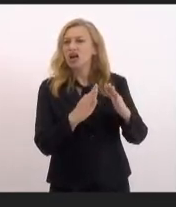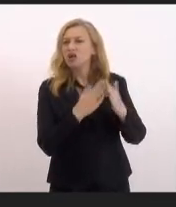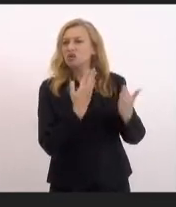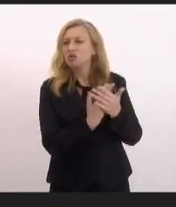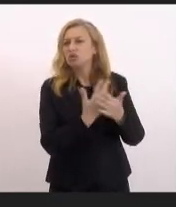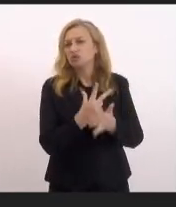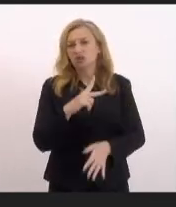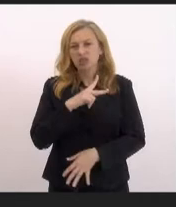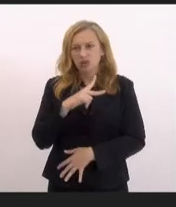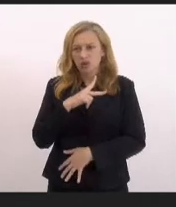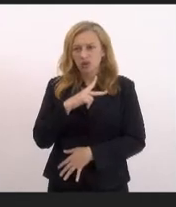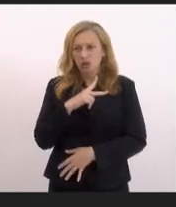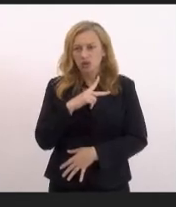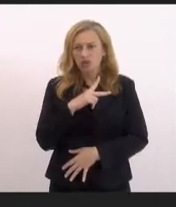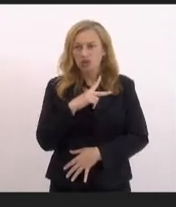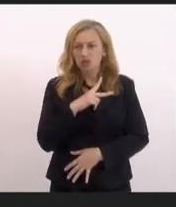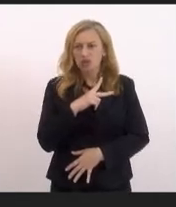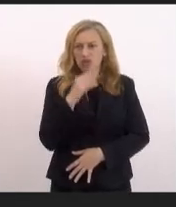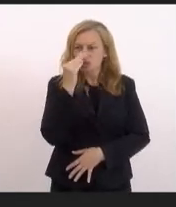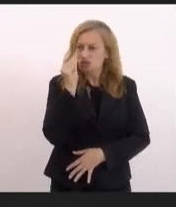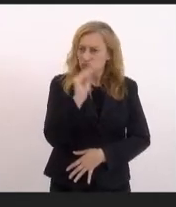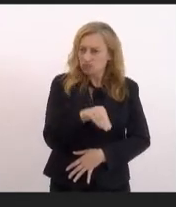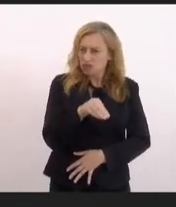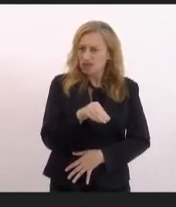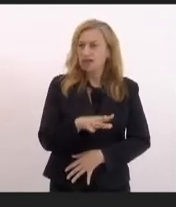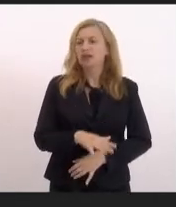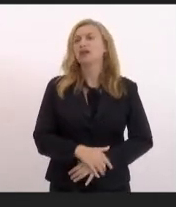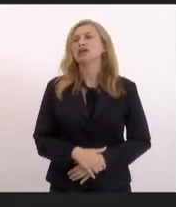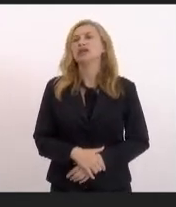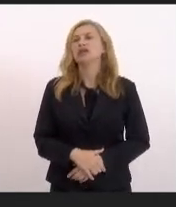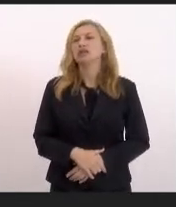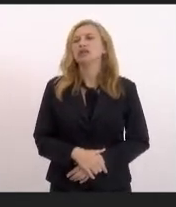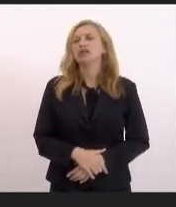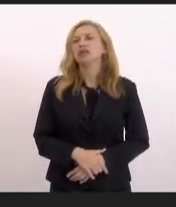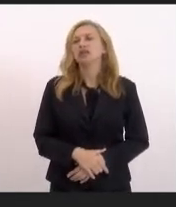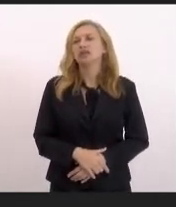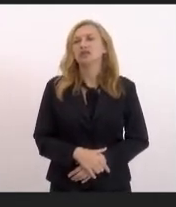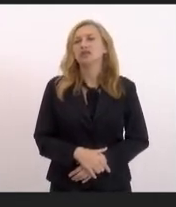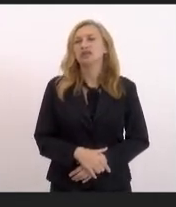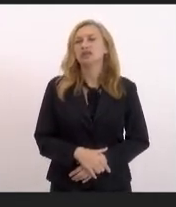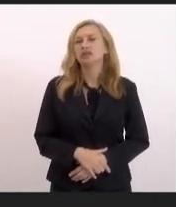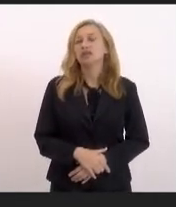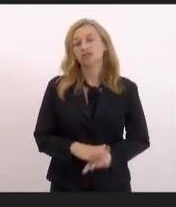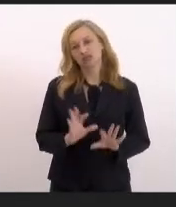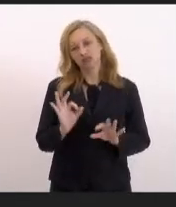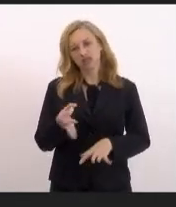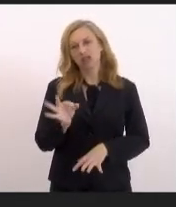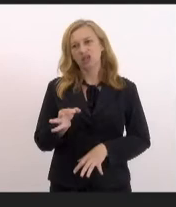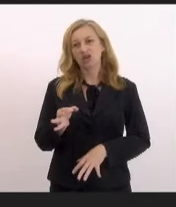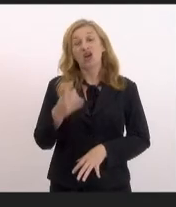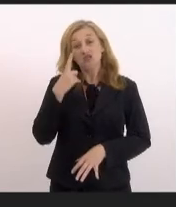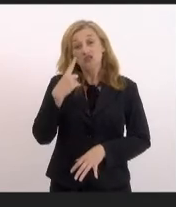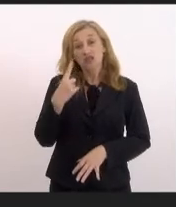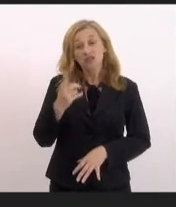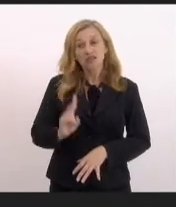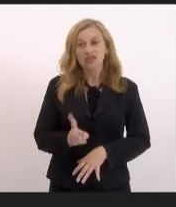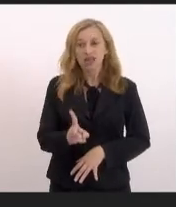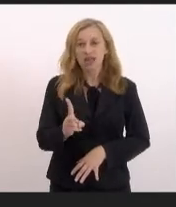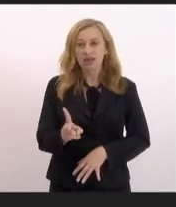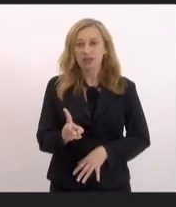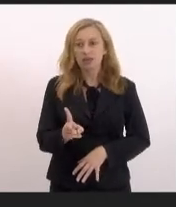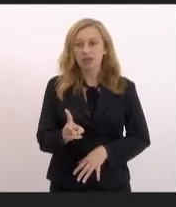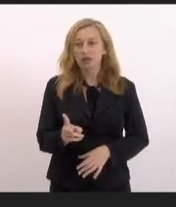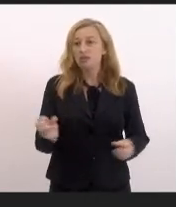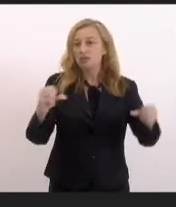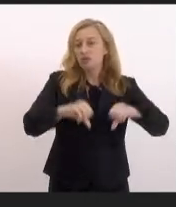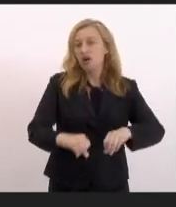terminar, jogar dentro do caixão essa turma e... Claro, buscando sempre o caos dentro do